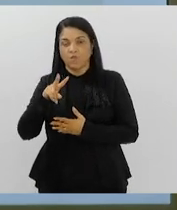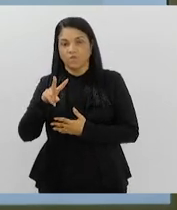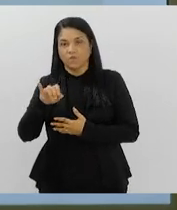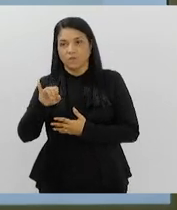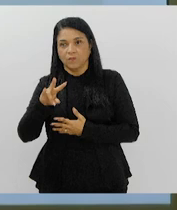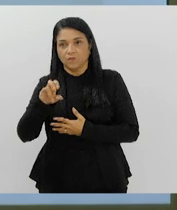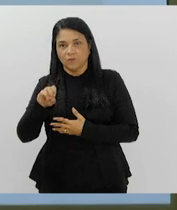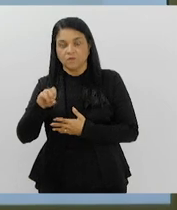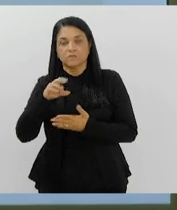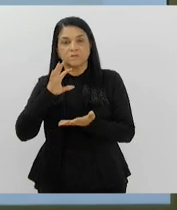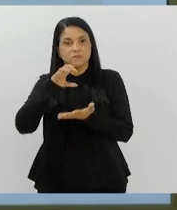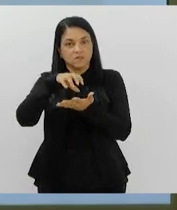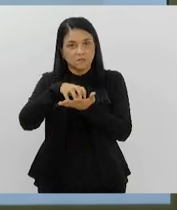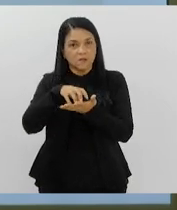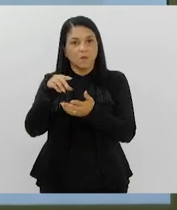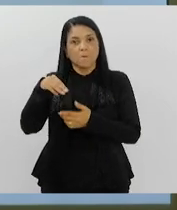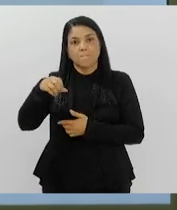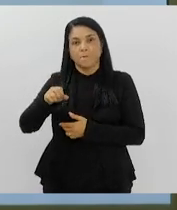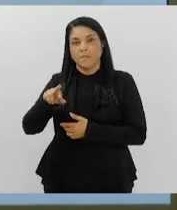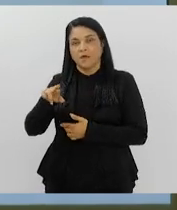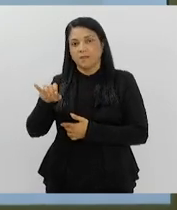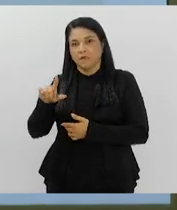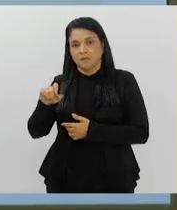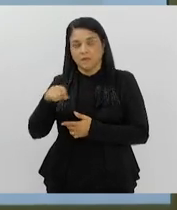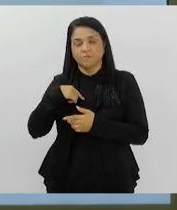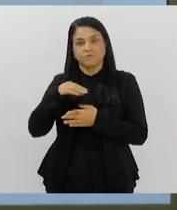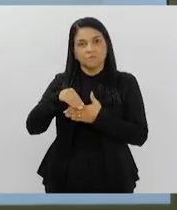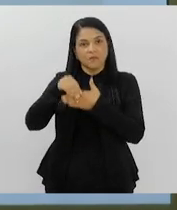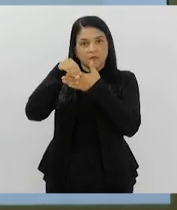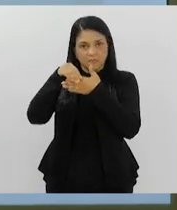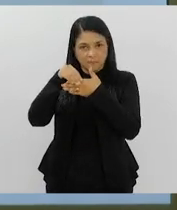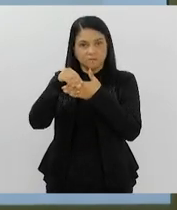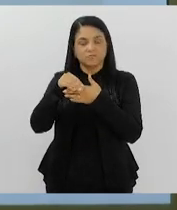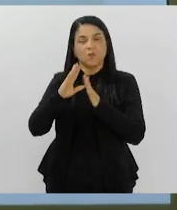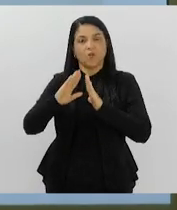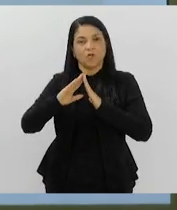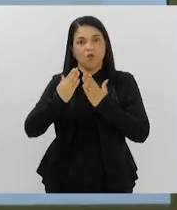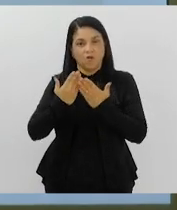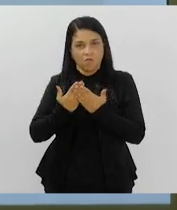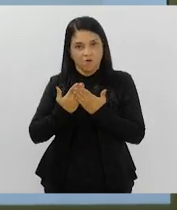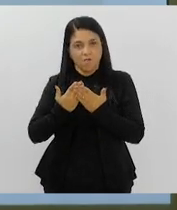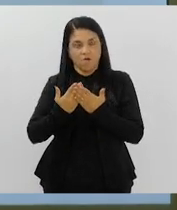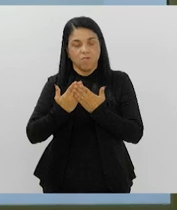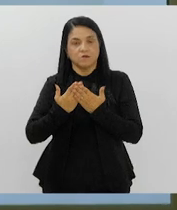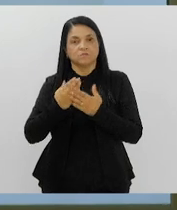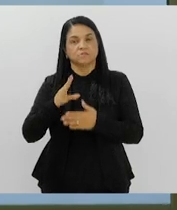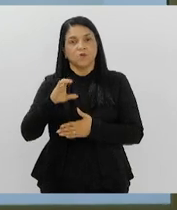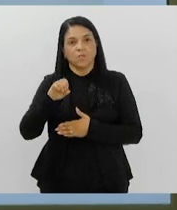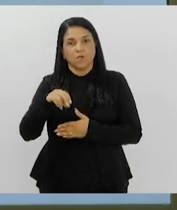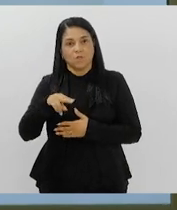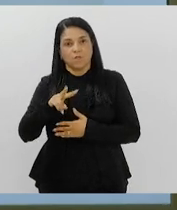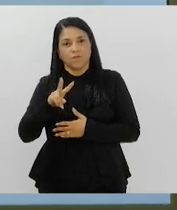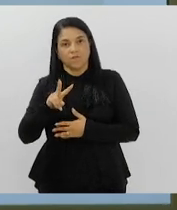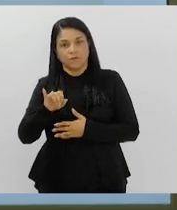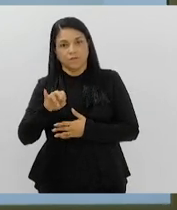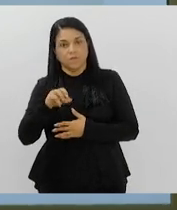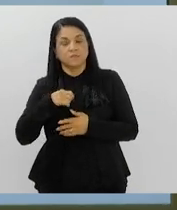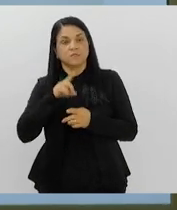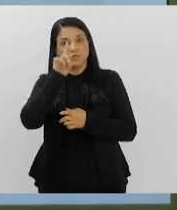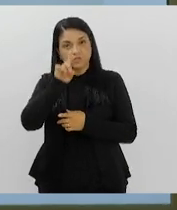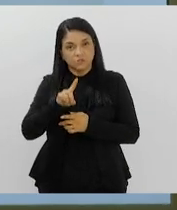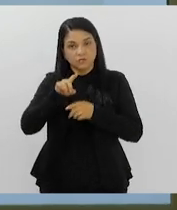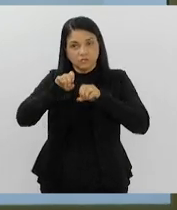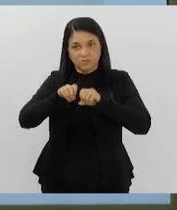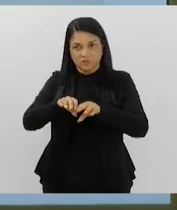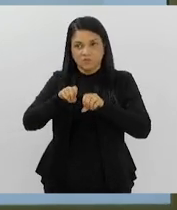pela Marília, que é a líder de convivência escolar. E nesse time também, a gente tem, nas diretorias de ensino,